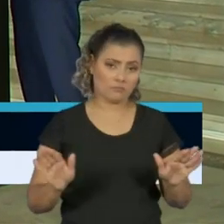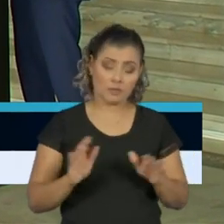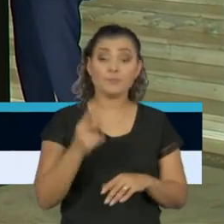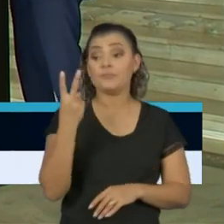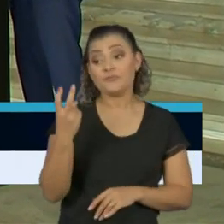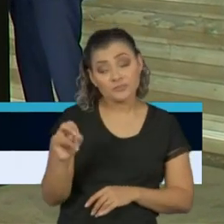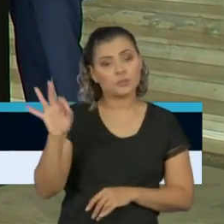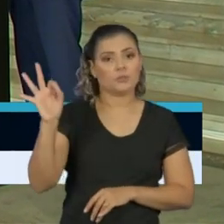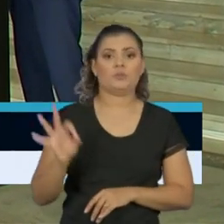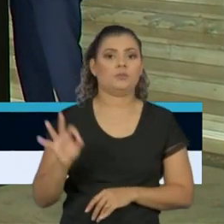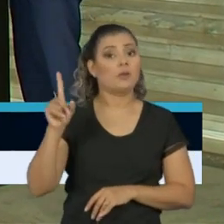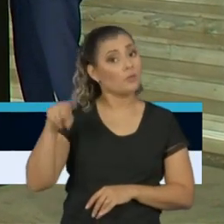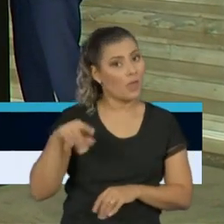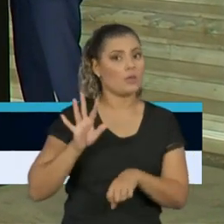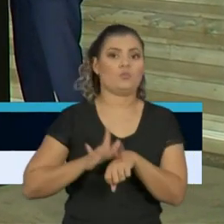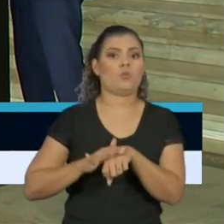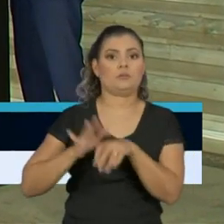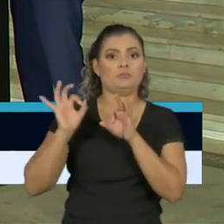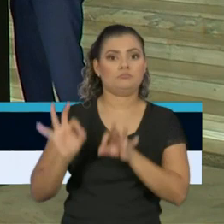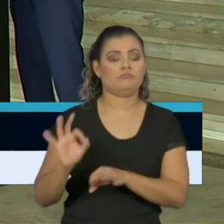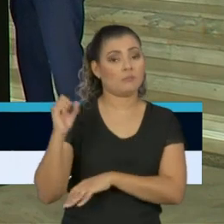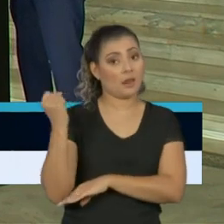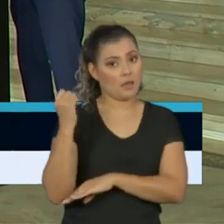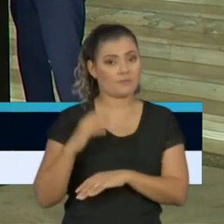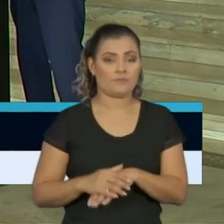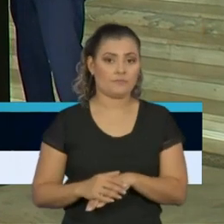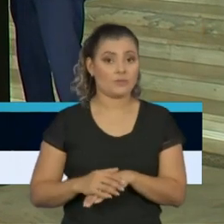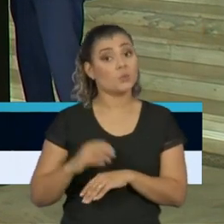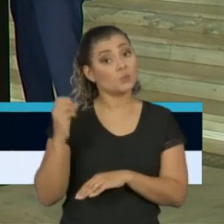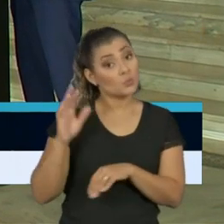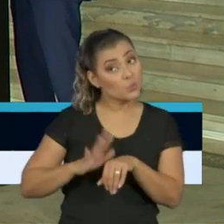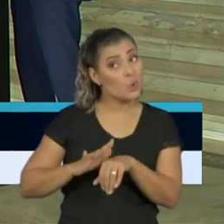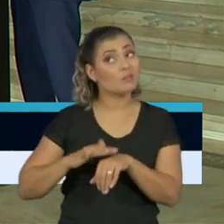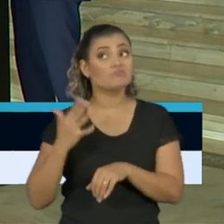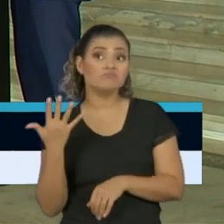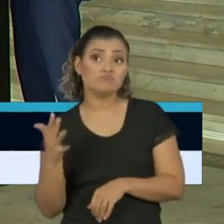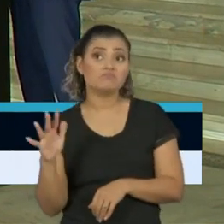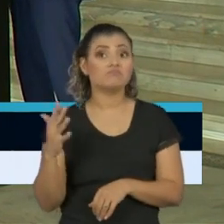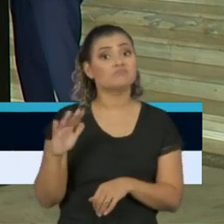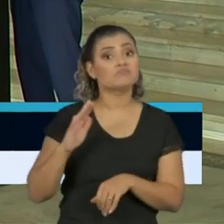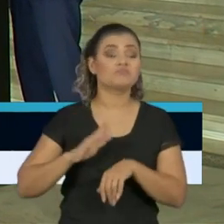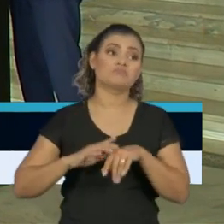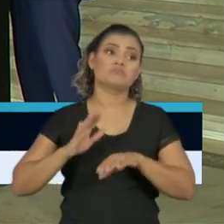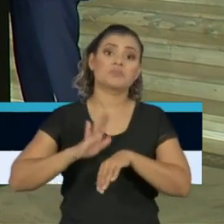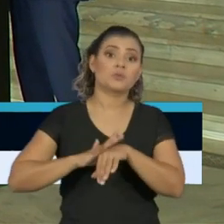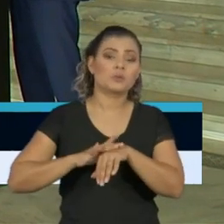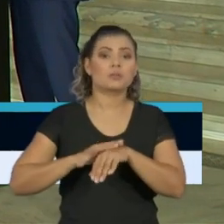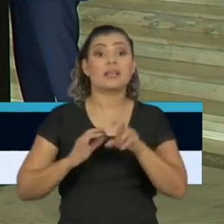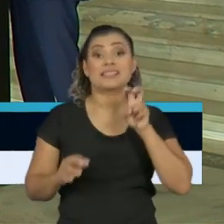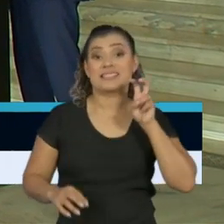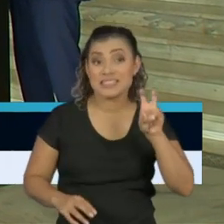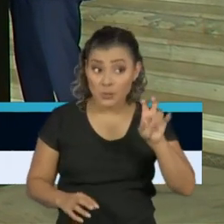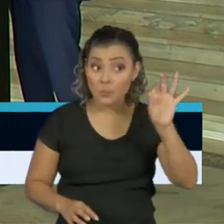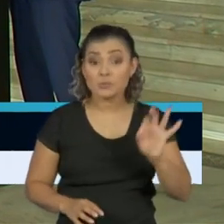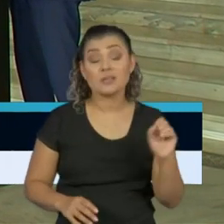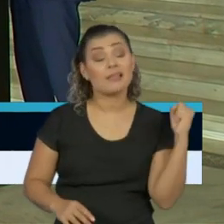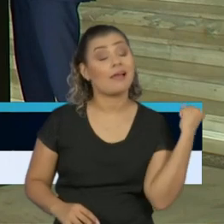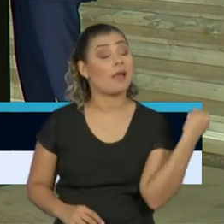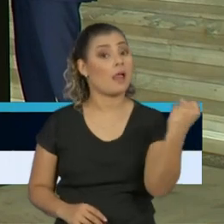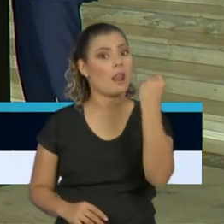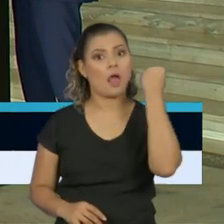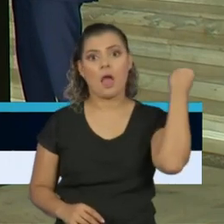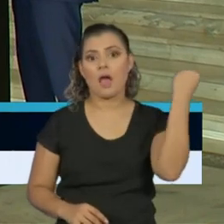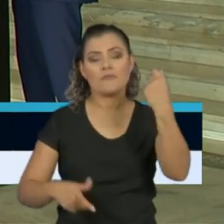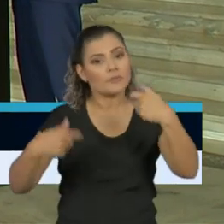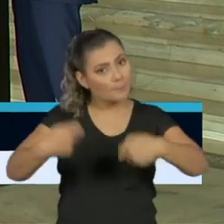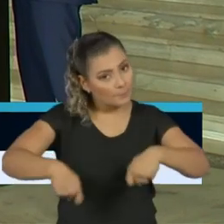20% serão doentes de gravidade variada, mas 5%